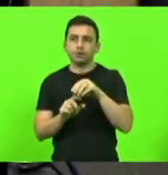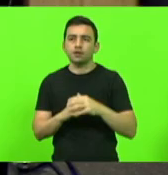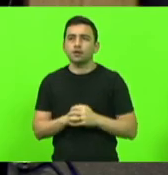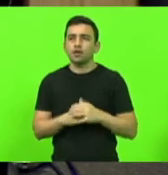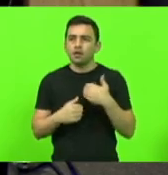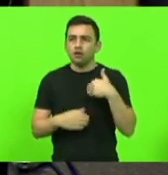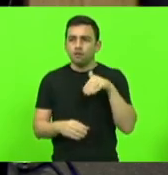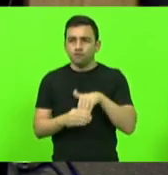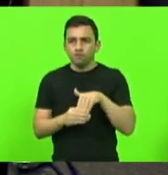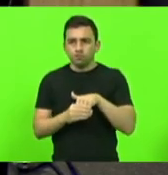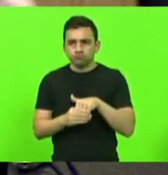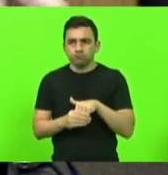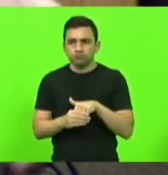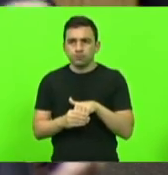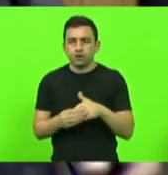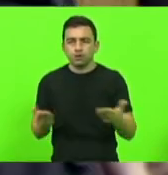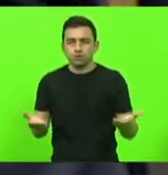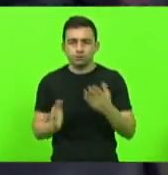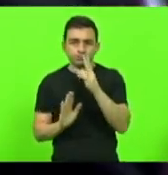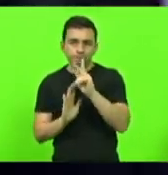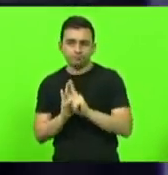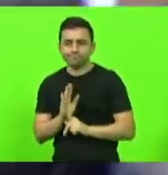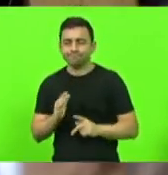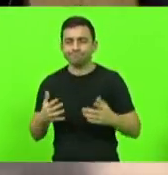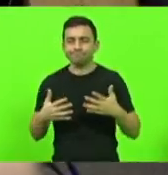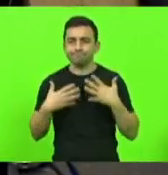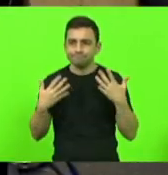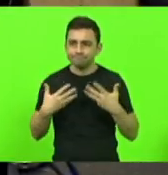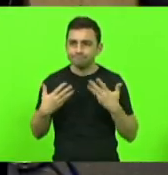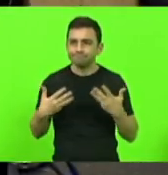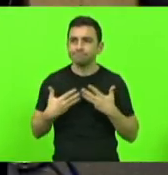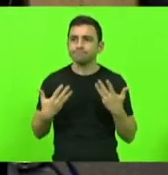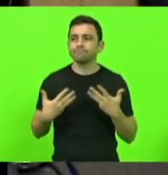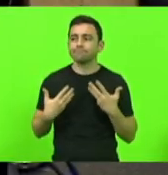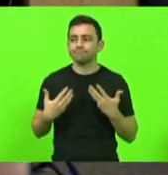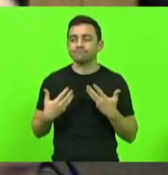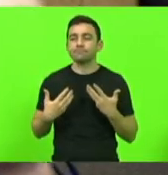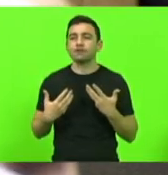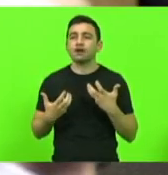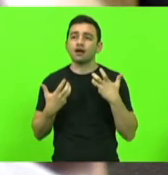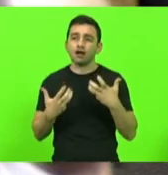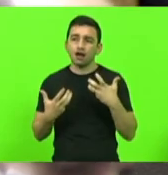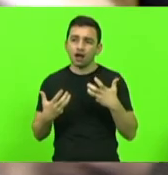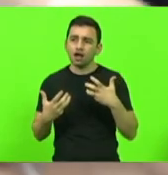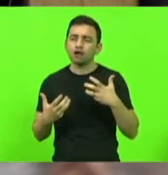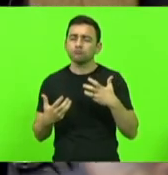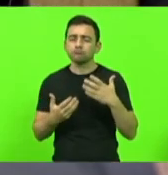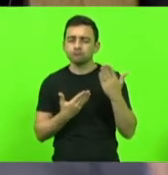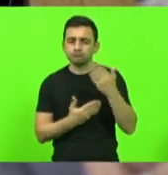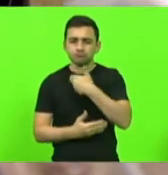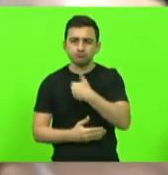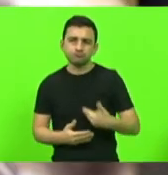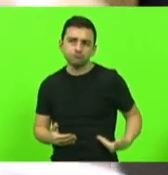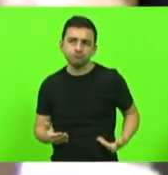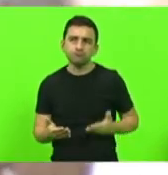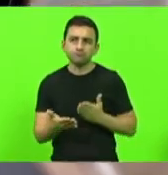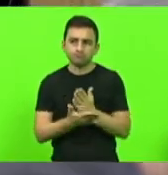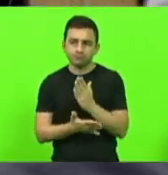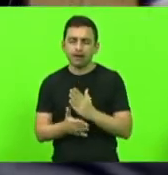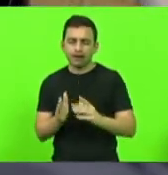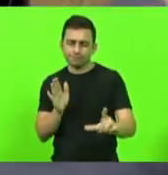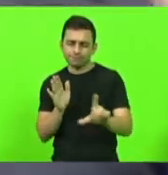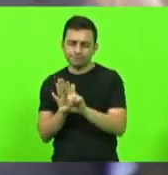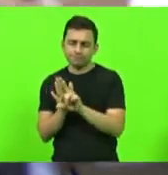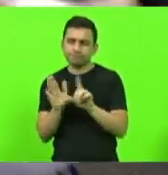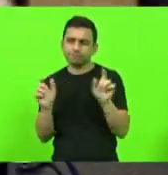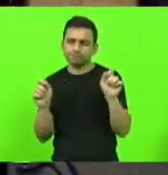voto esse projeto com muita alegria, na esperança que haja a sanção do governo e que seja mais uma lei que venha